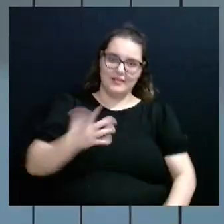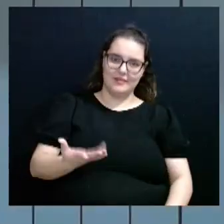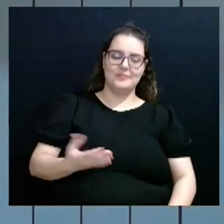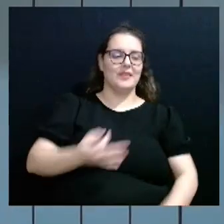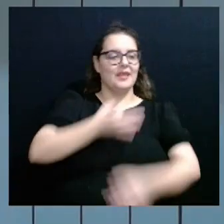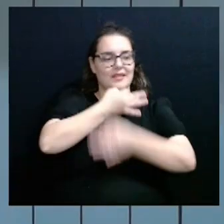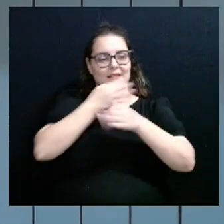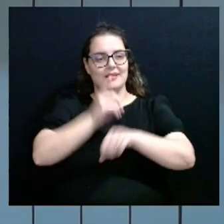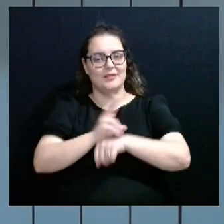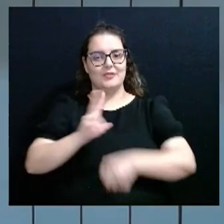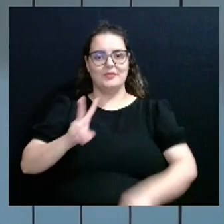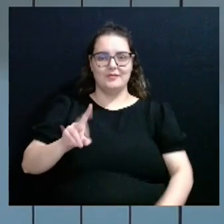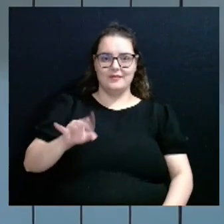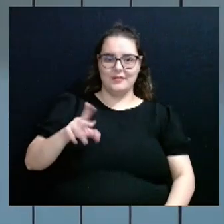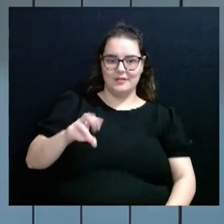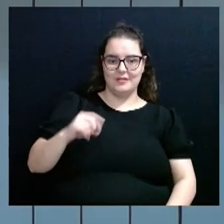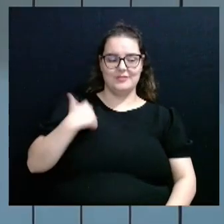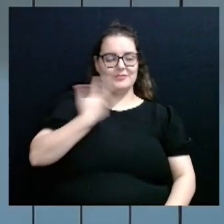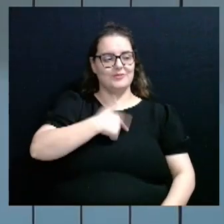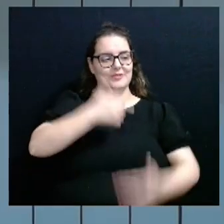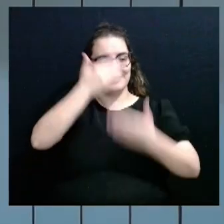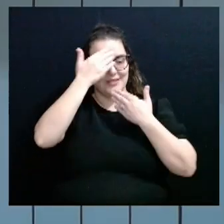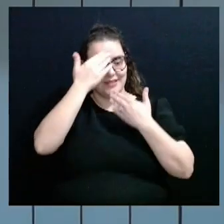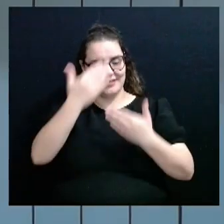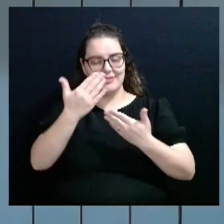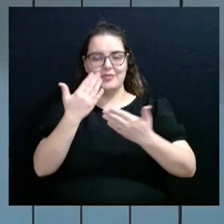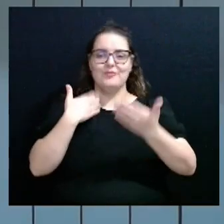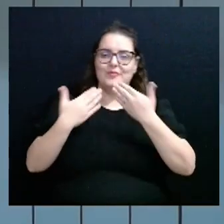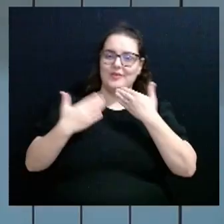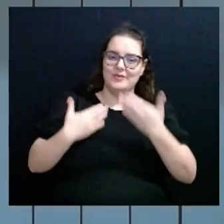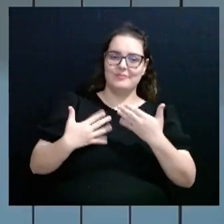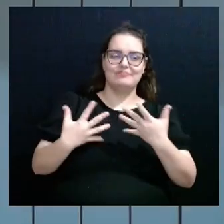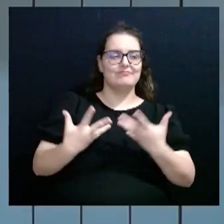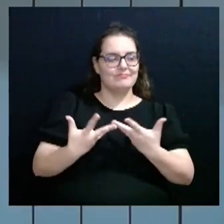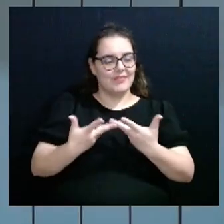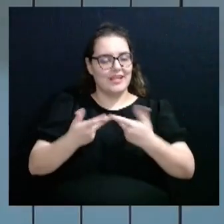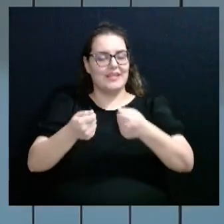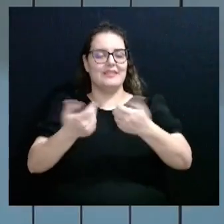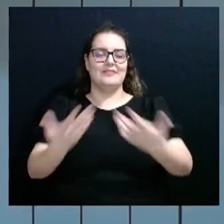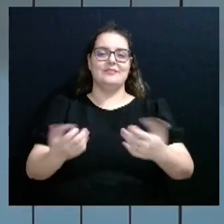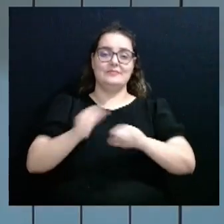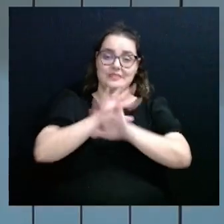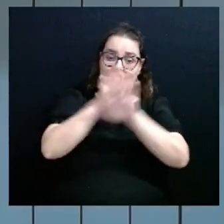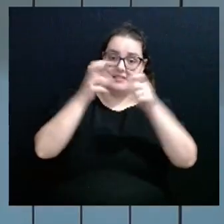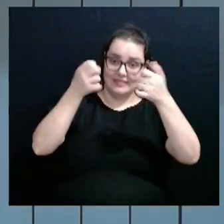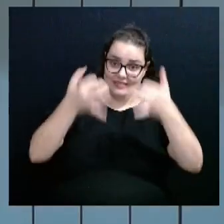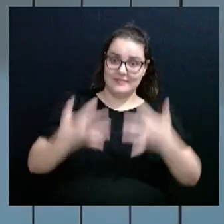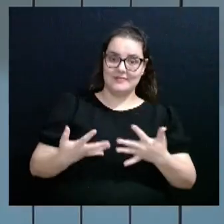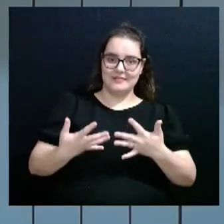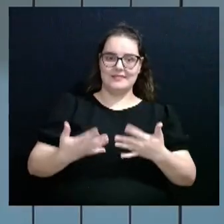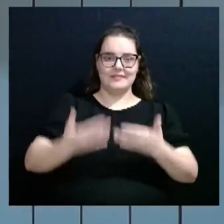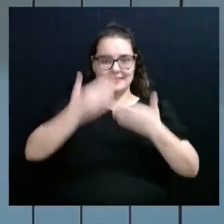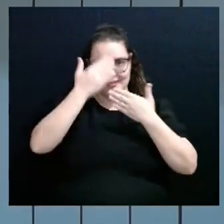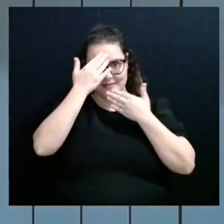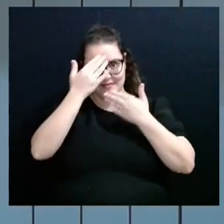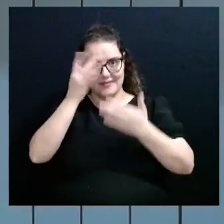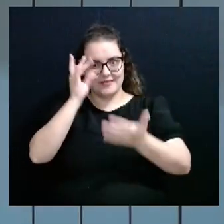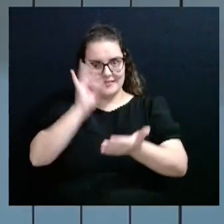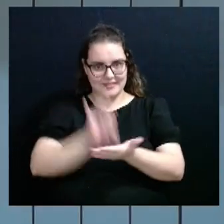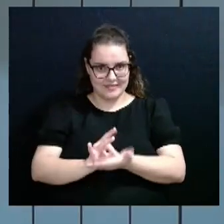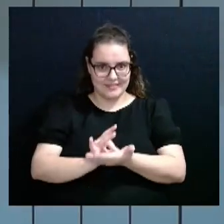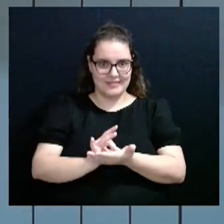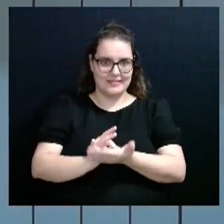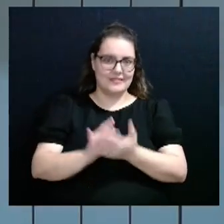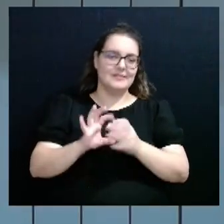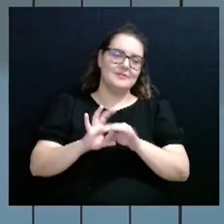Nós agradecemos pela conversa tão rica e esclarecedora. Muito obrigada pela disponibilização,